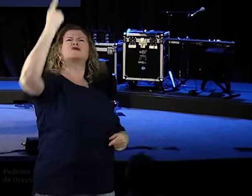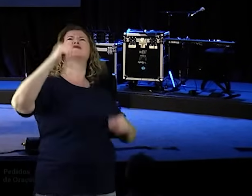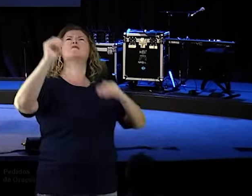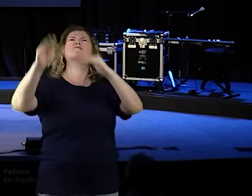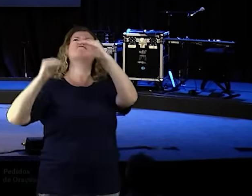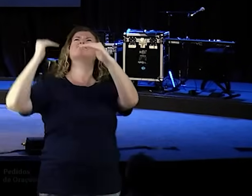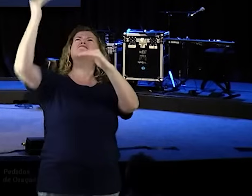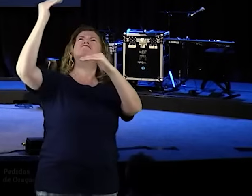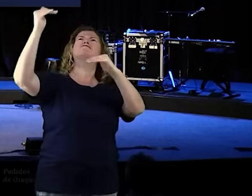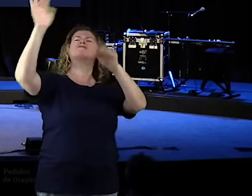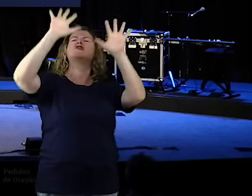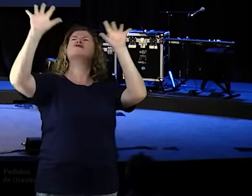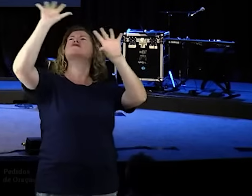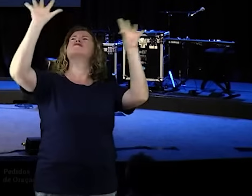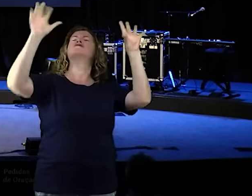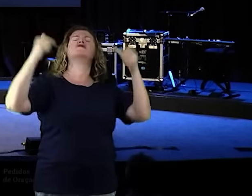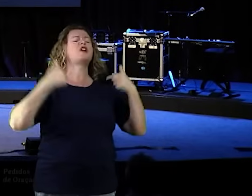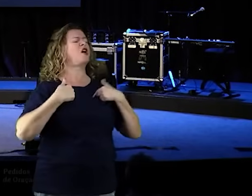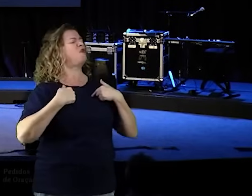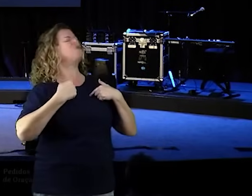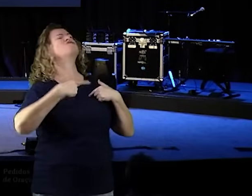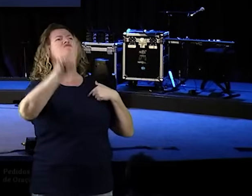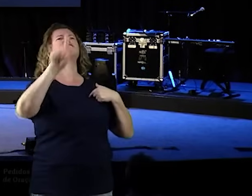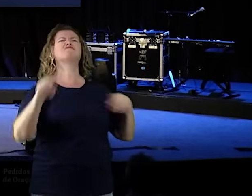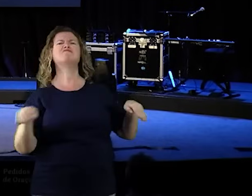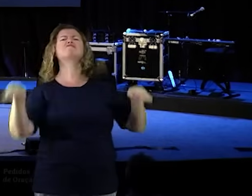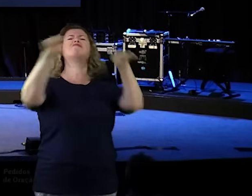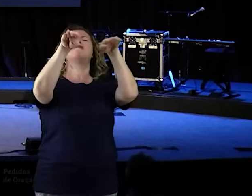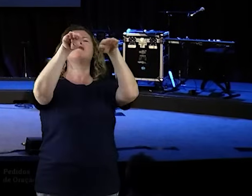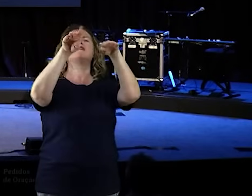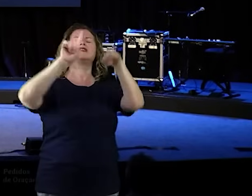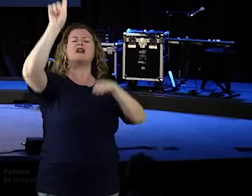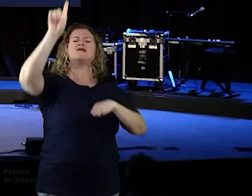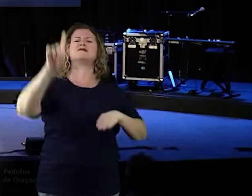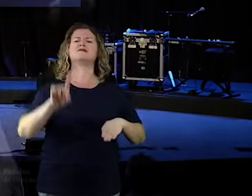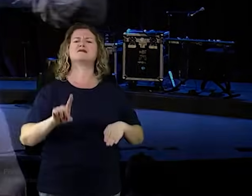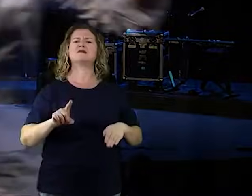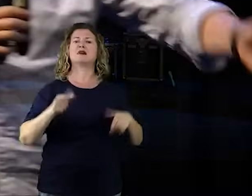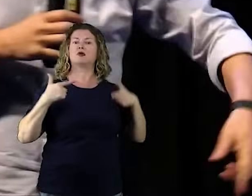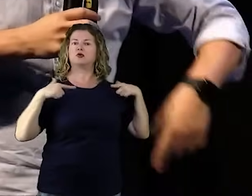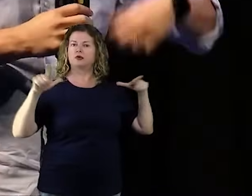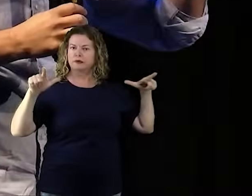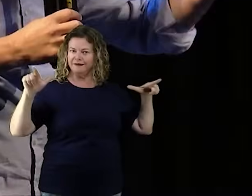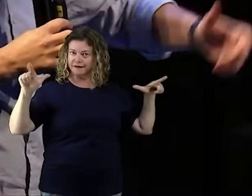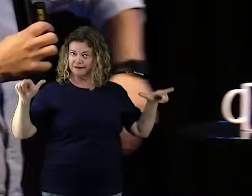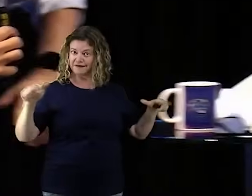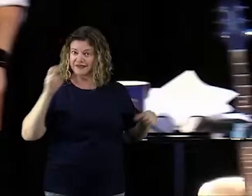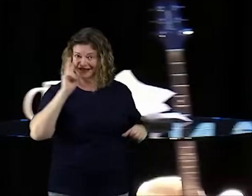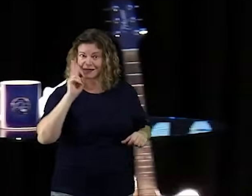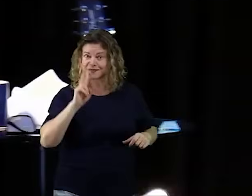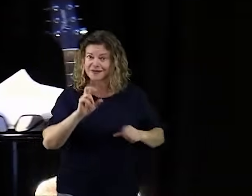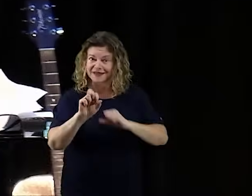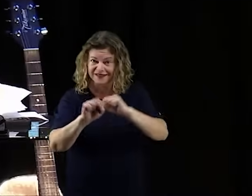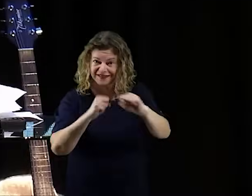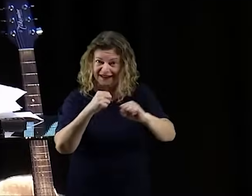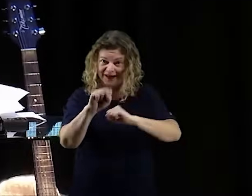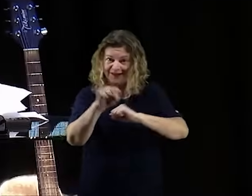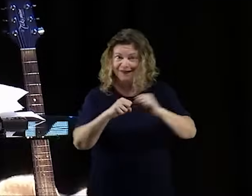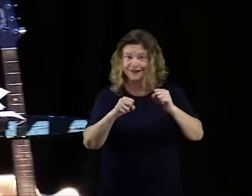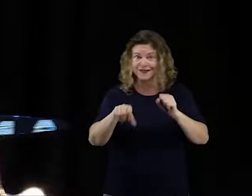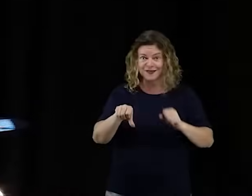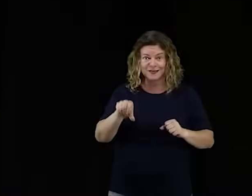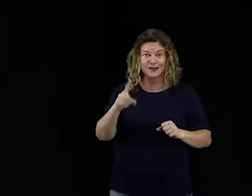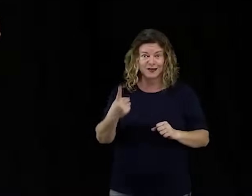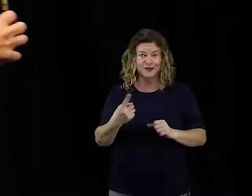serei como altíssimo serei como Deus Lembra do Salmo 91 aquele que habita no esconderijo do Altíssimo do Esconderijo doís a